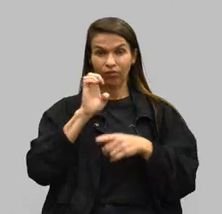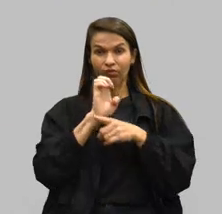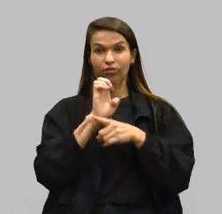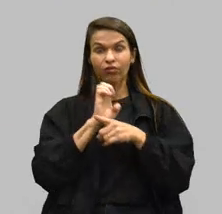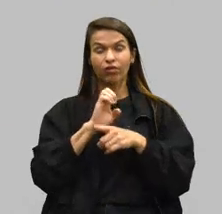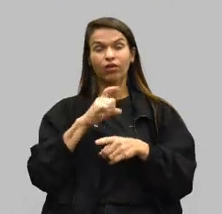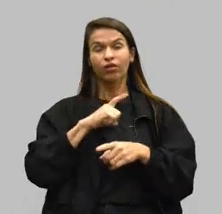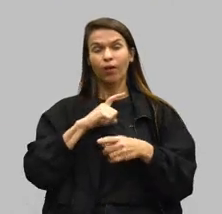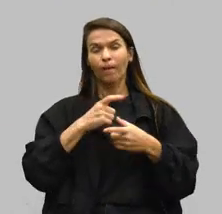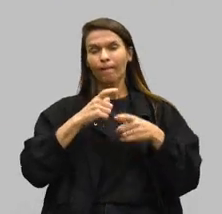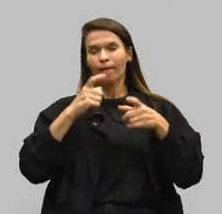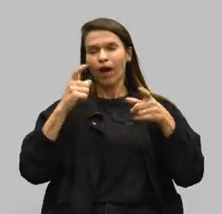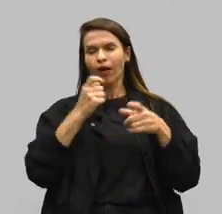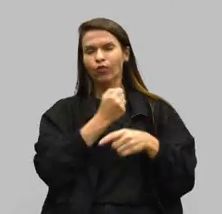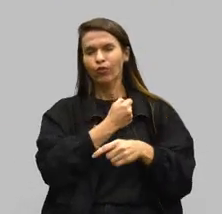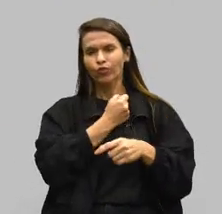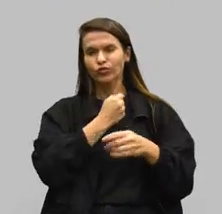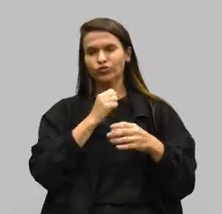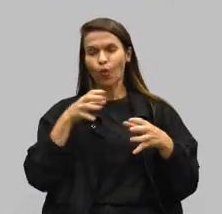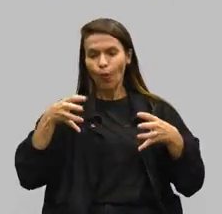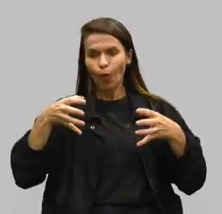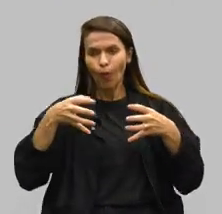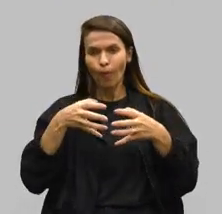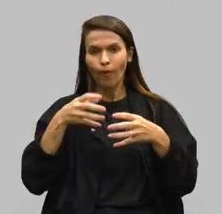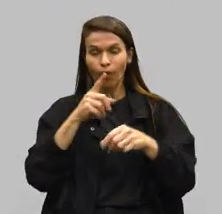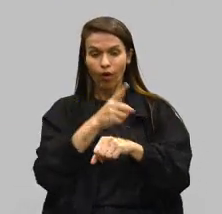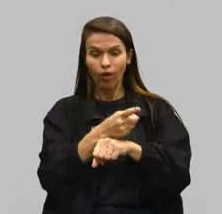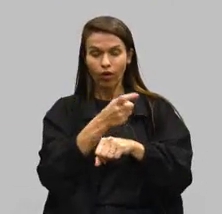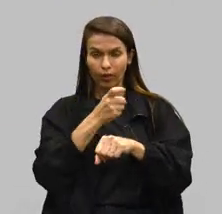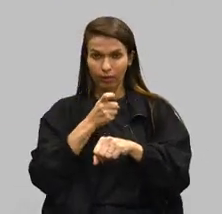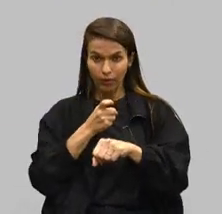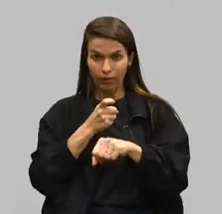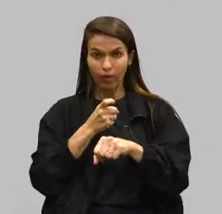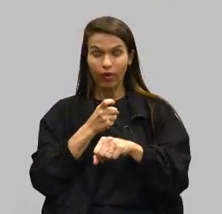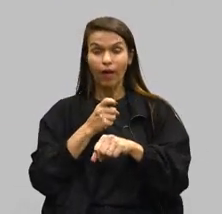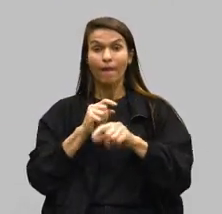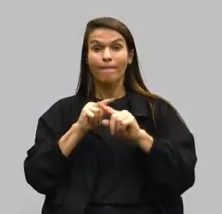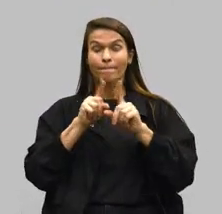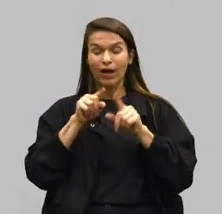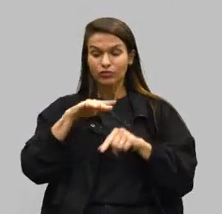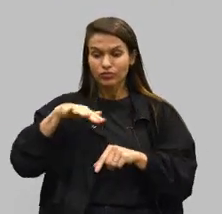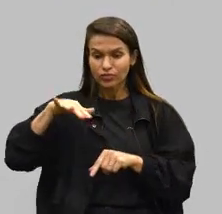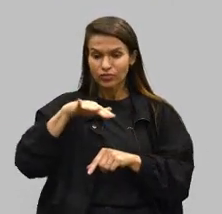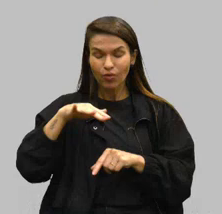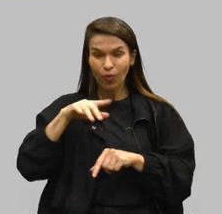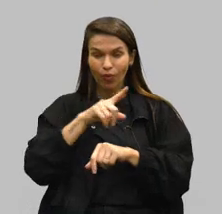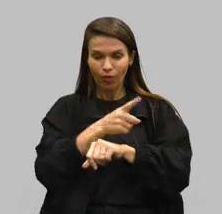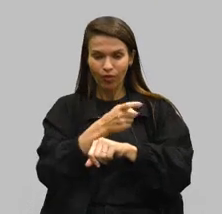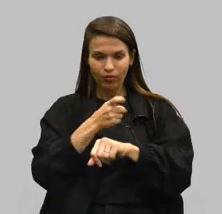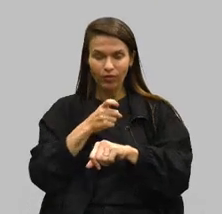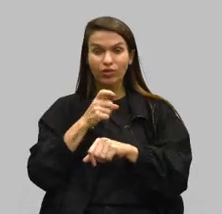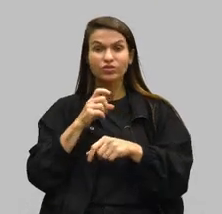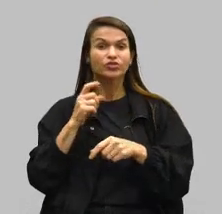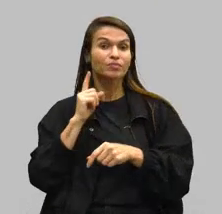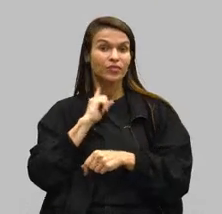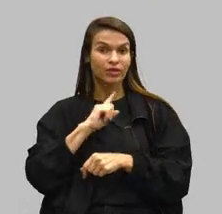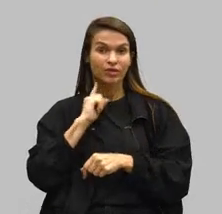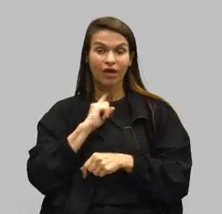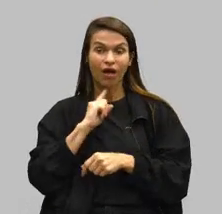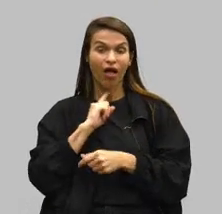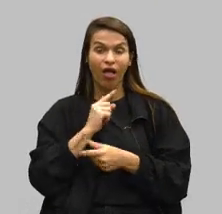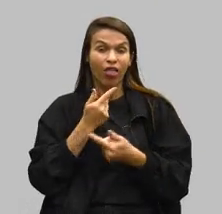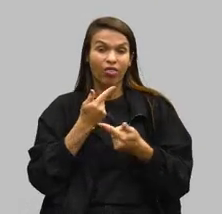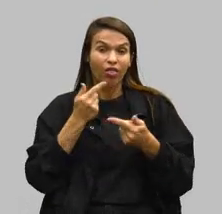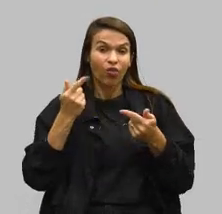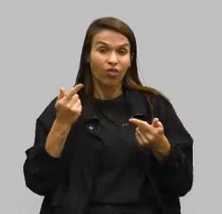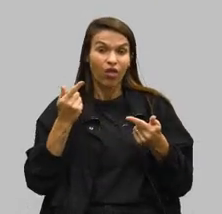maior número de comunidades quilombola no entanto Os territórios quilombolas de Minas Gerais ainda não tem a